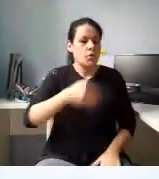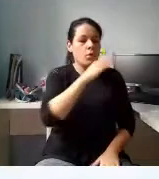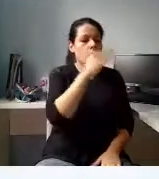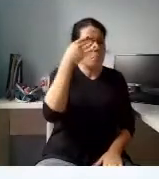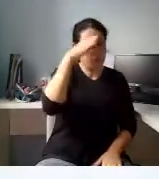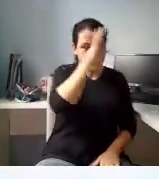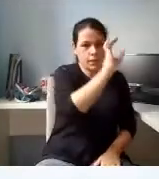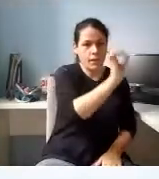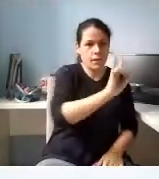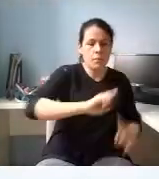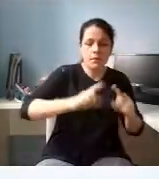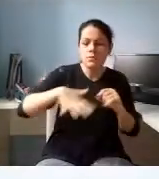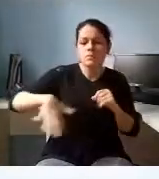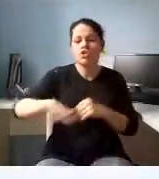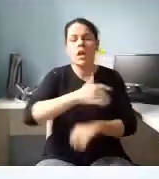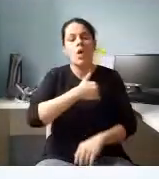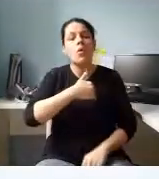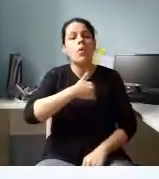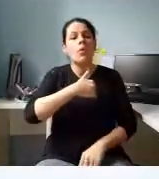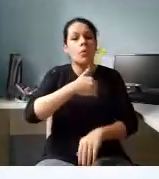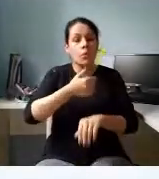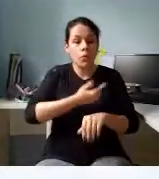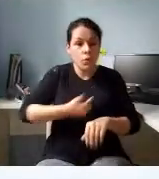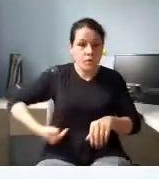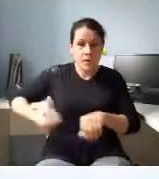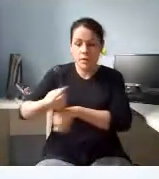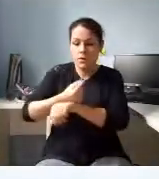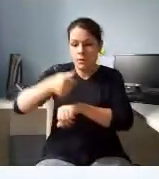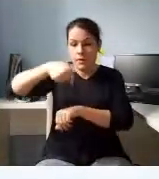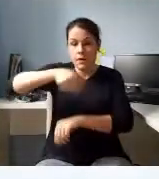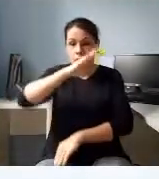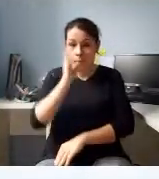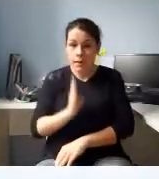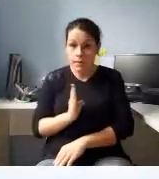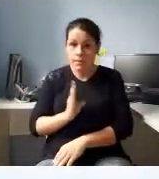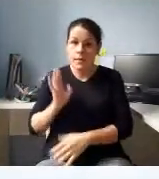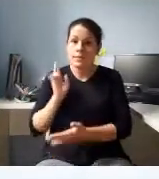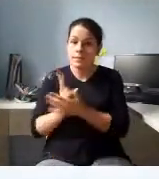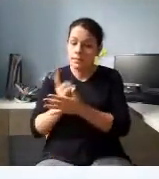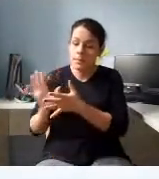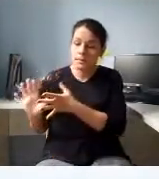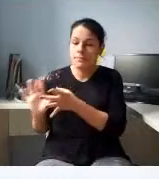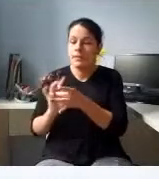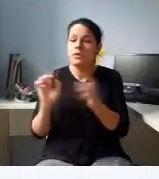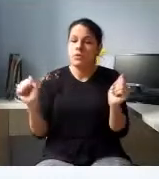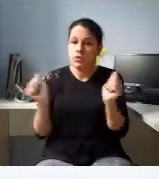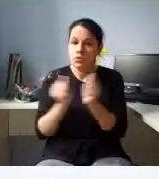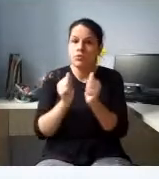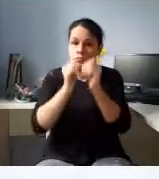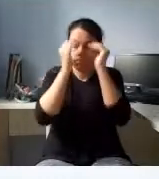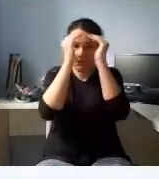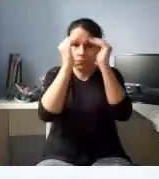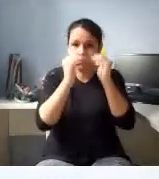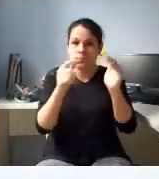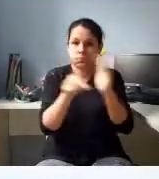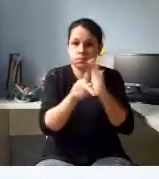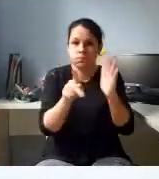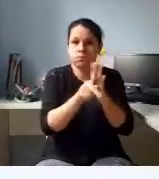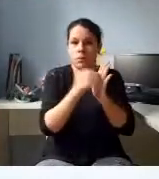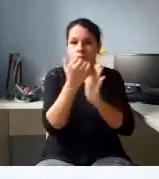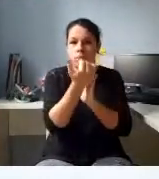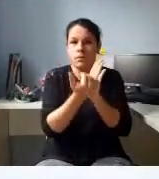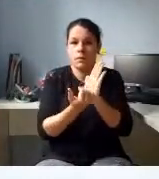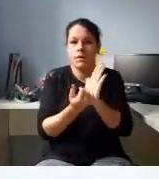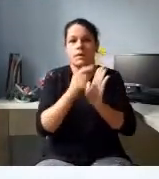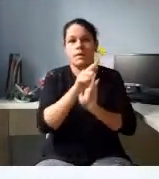economia, esses dois candidatos estão aliados ou convergentes com essa agenda. Então, a gente tem que ficar